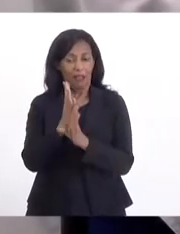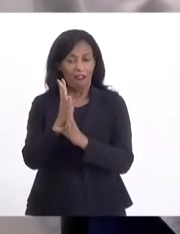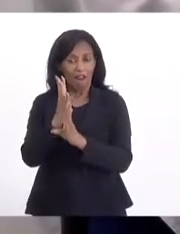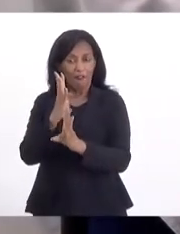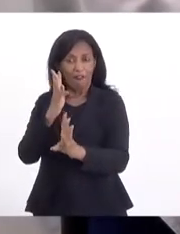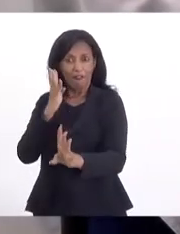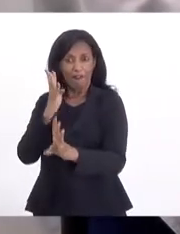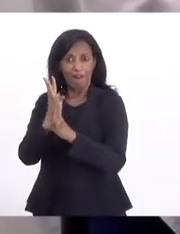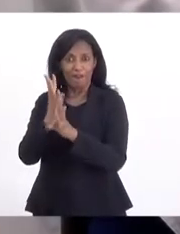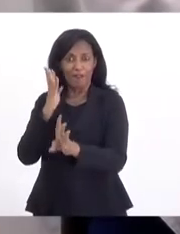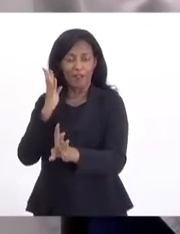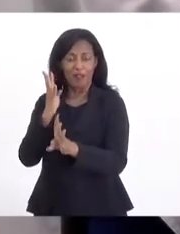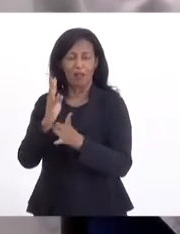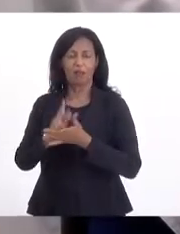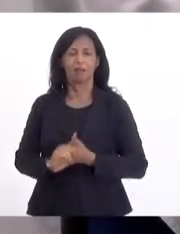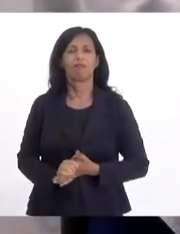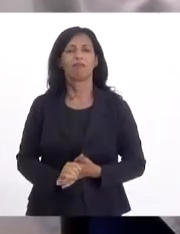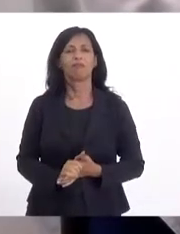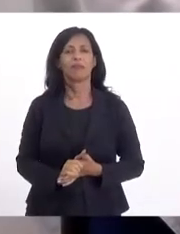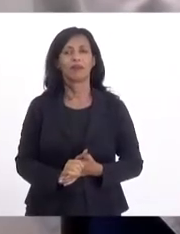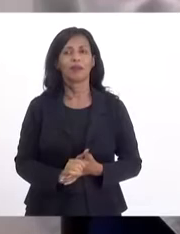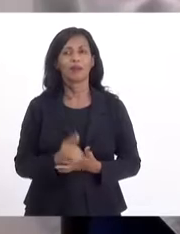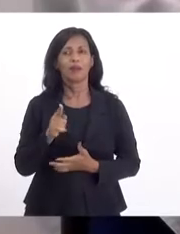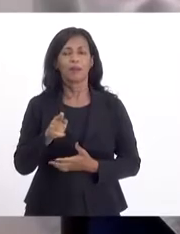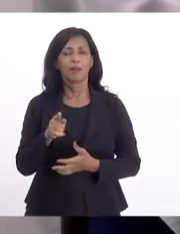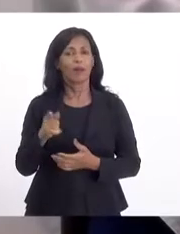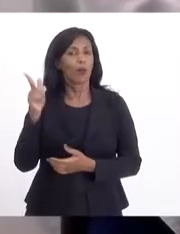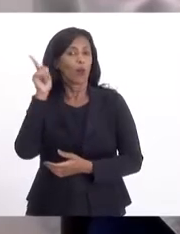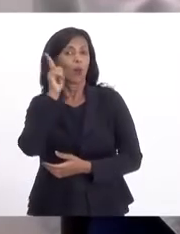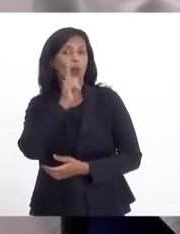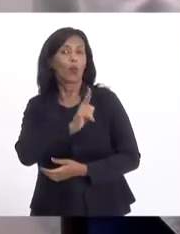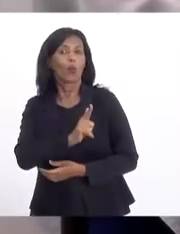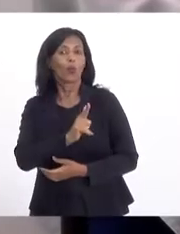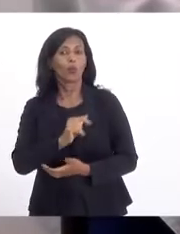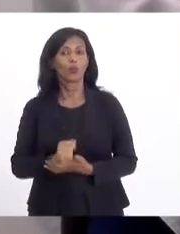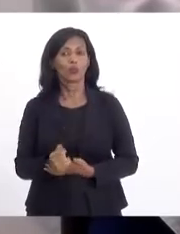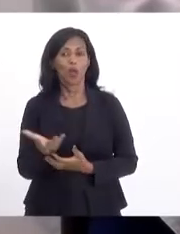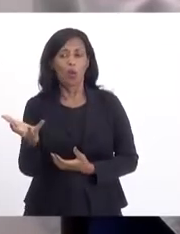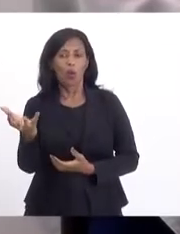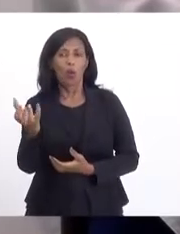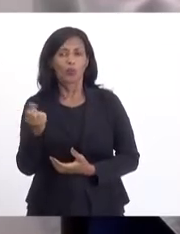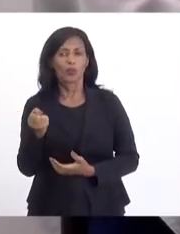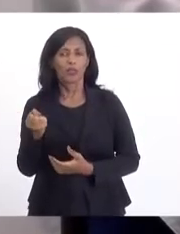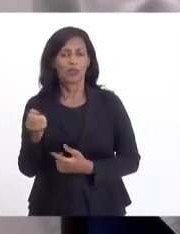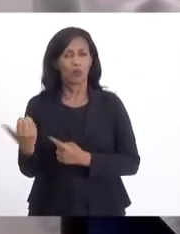fila imensa para fazer jus a um auxílio